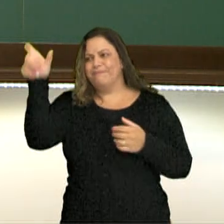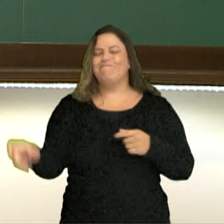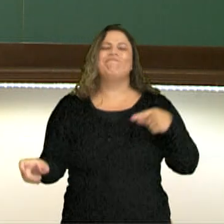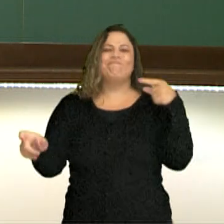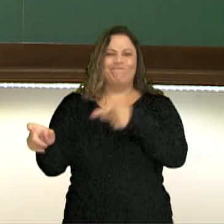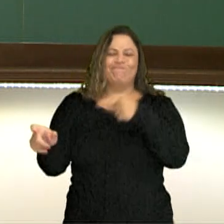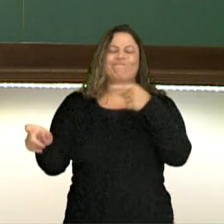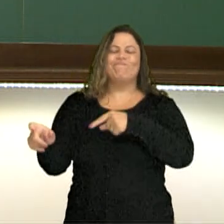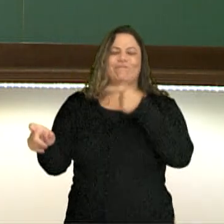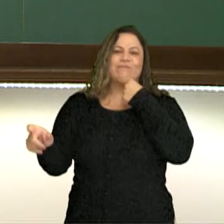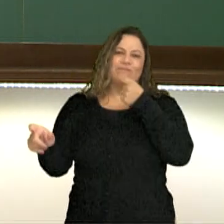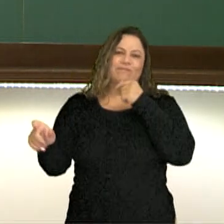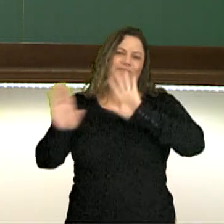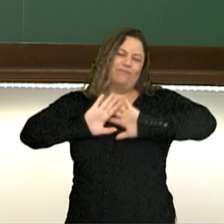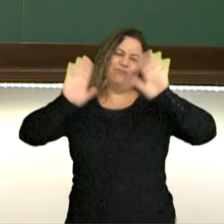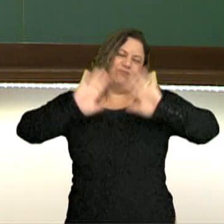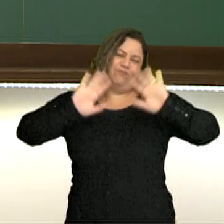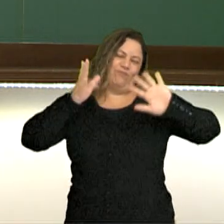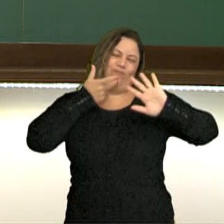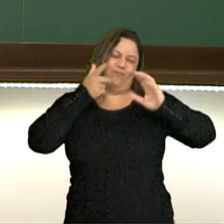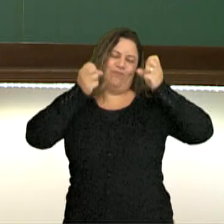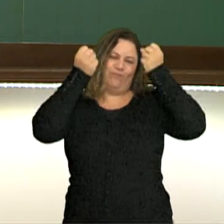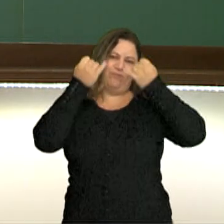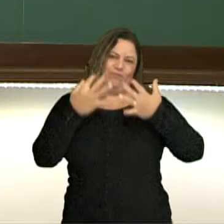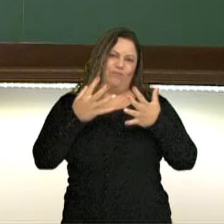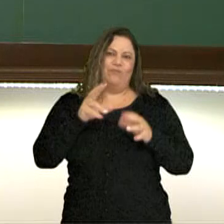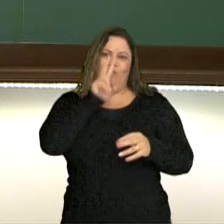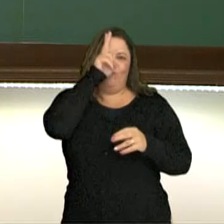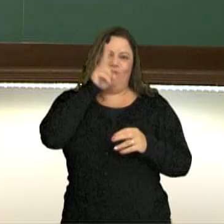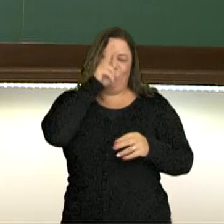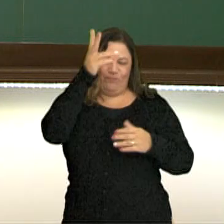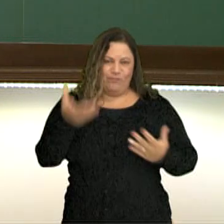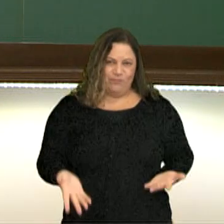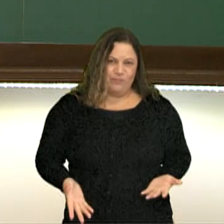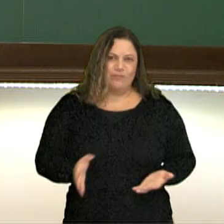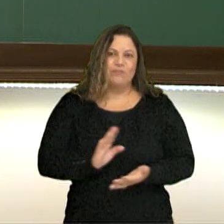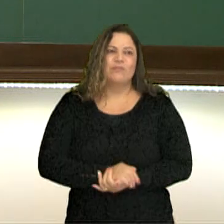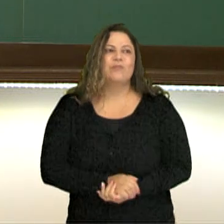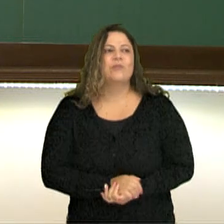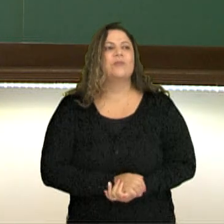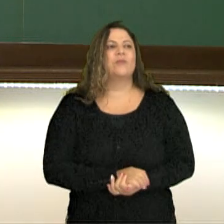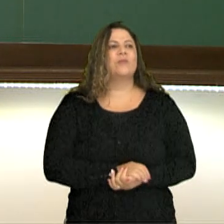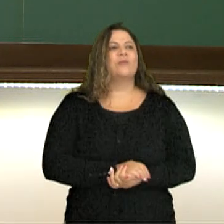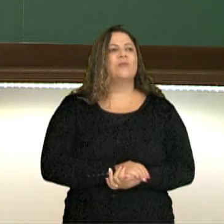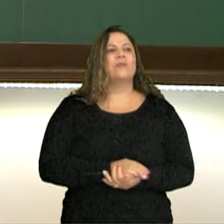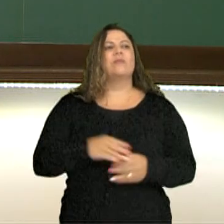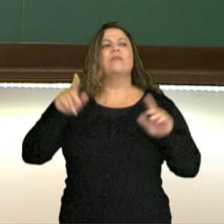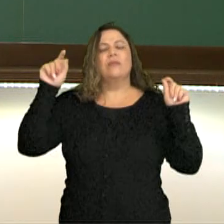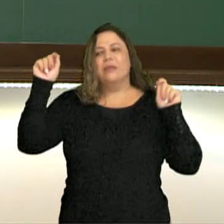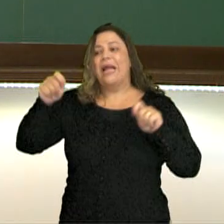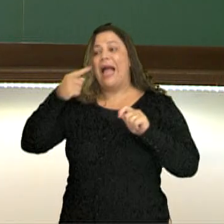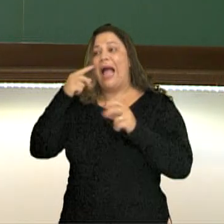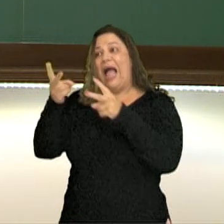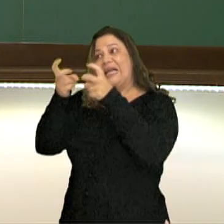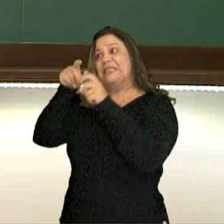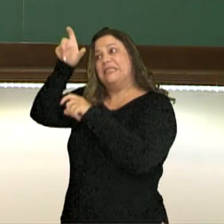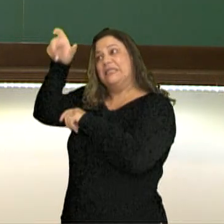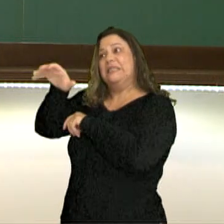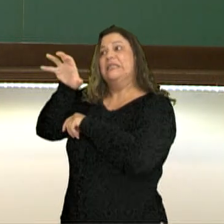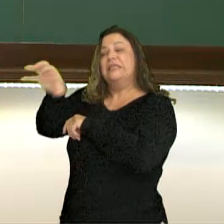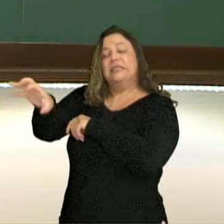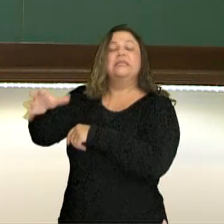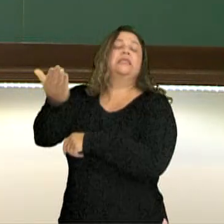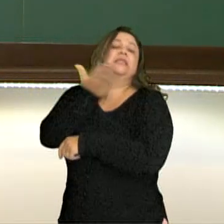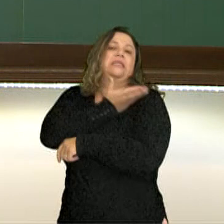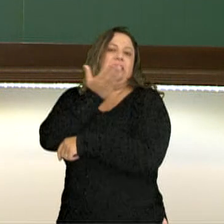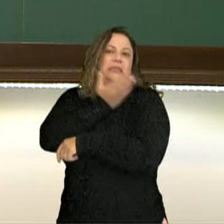pesada, não quero comentar agora, mas aqui é como o amigo dele encontrou ele morto, tá?